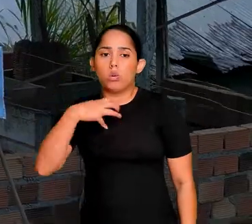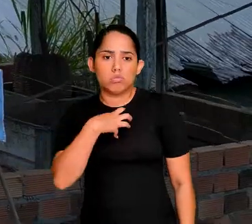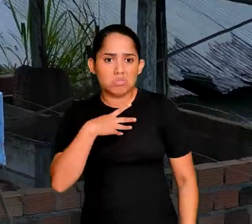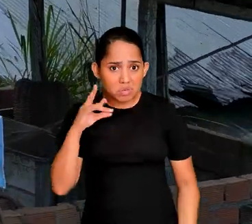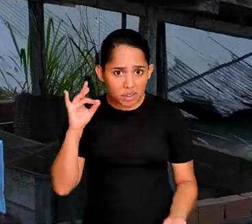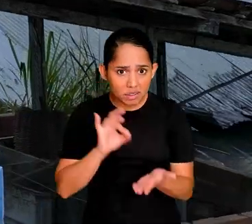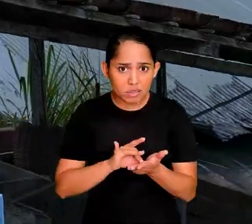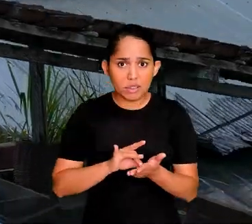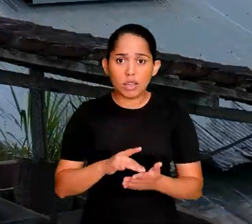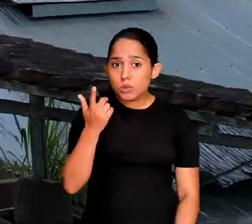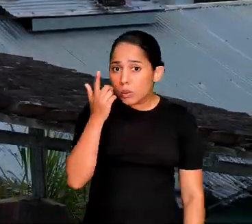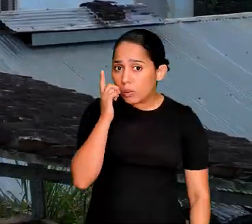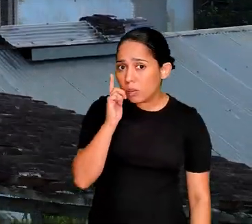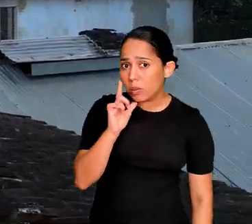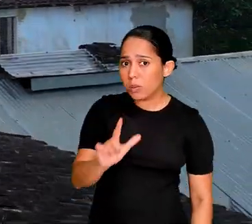que de fato